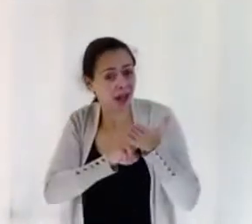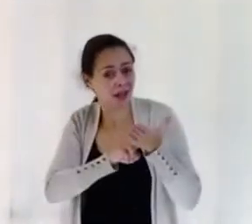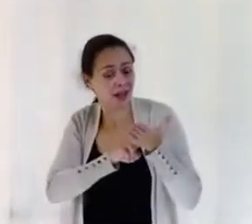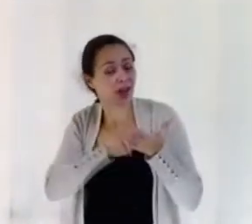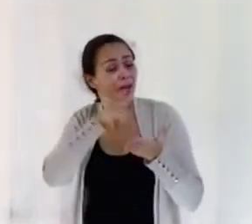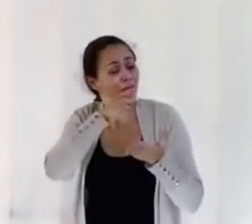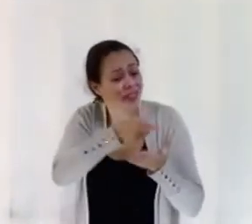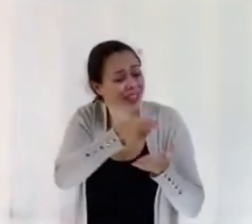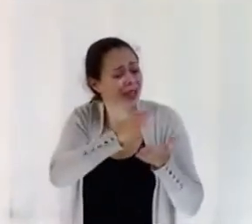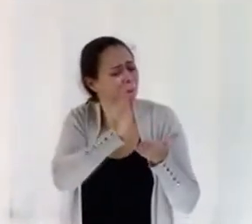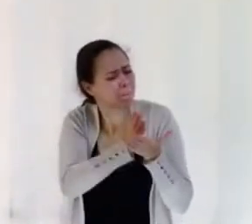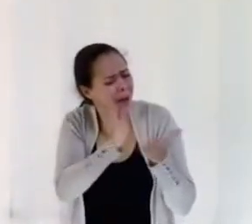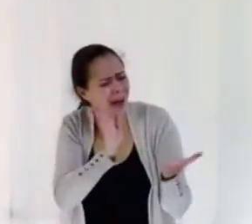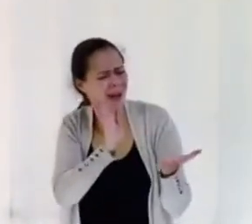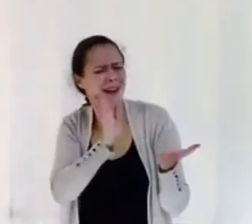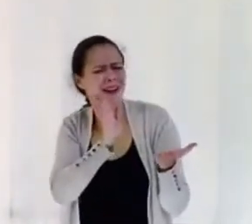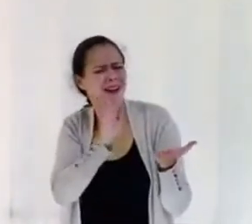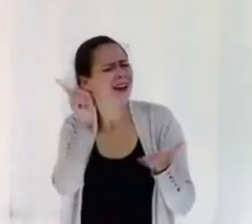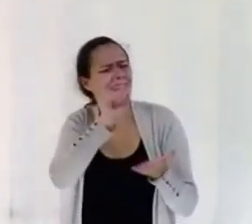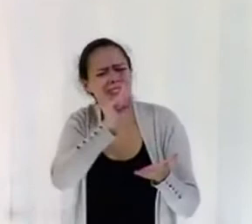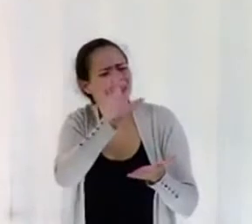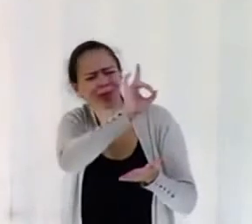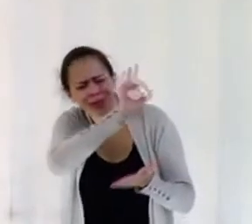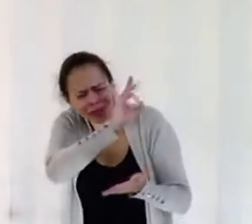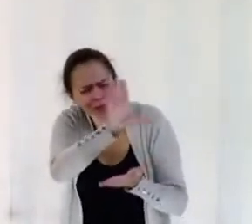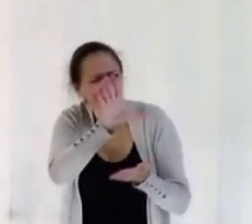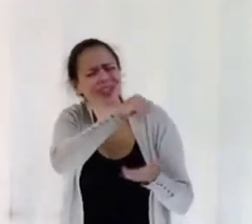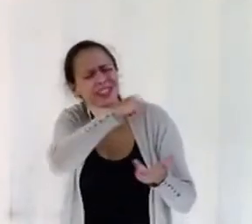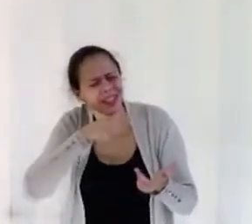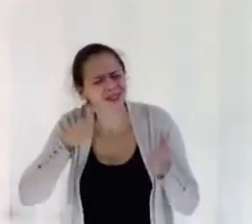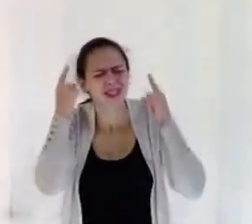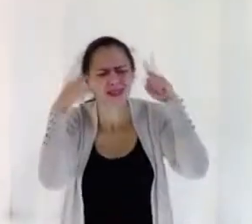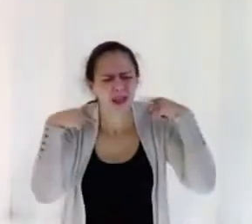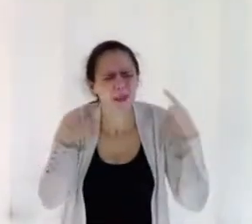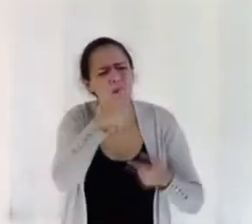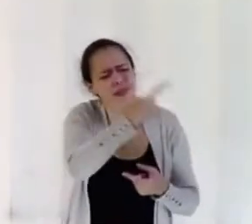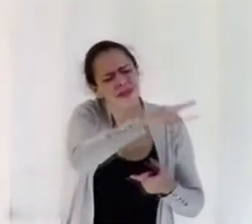de ouvir esses que querem que vocês voltem a praticar essas coisas